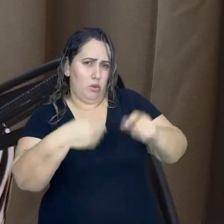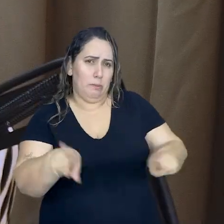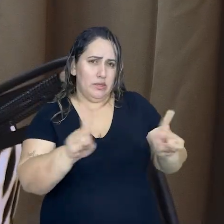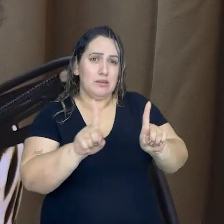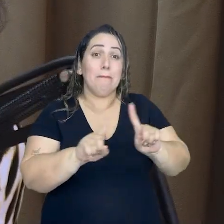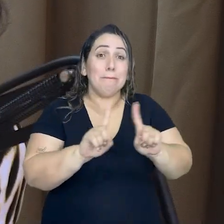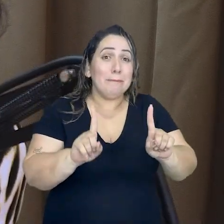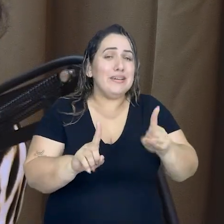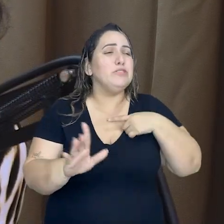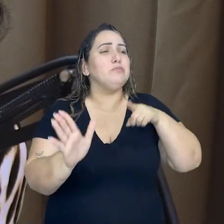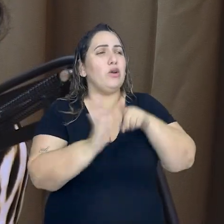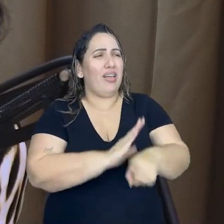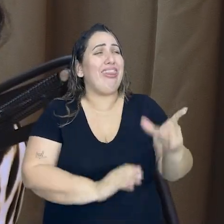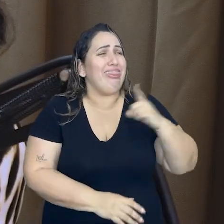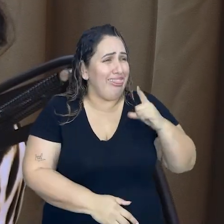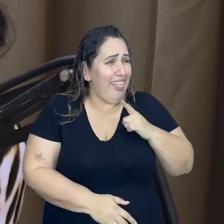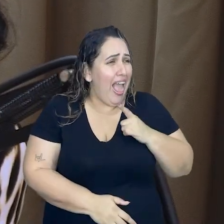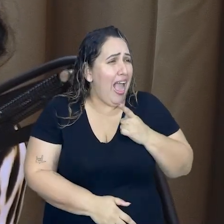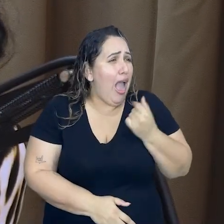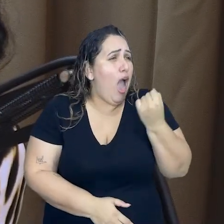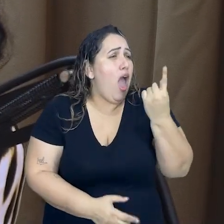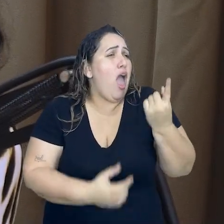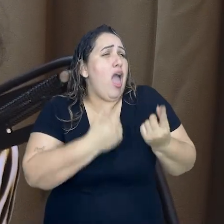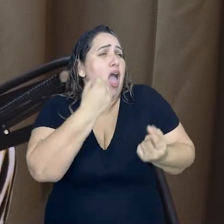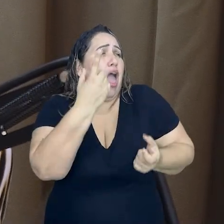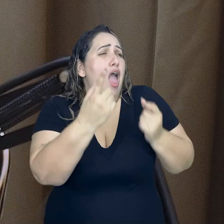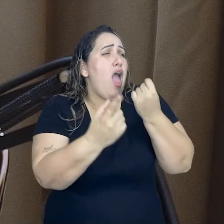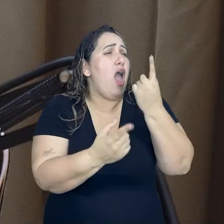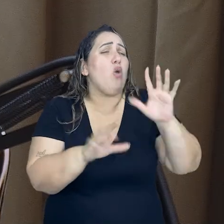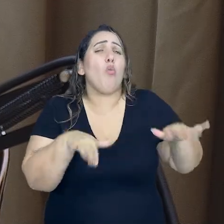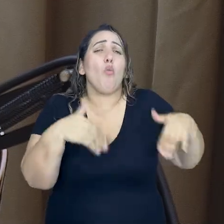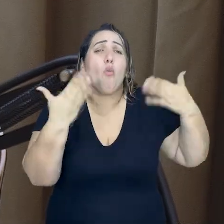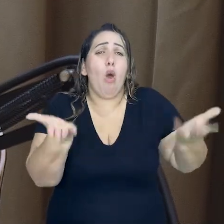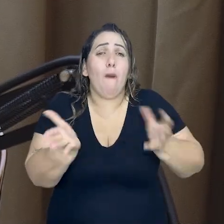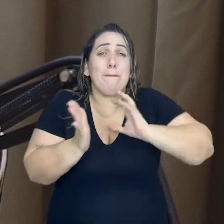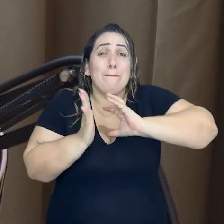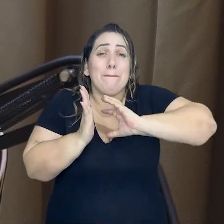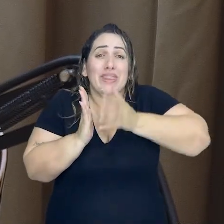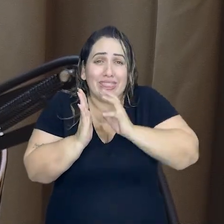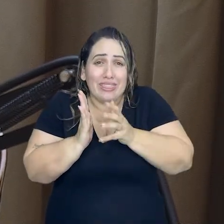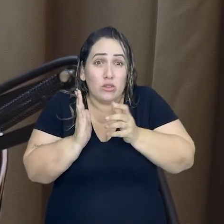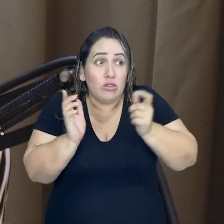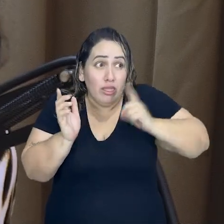no momento, eu posso me lembrar de algo que se